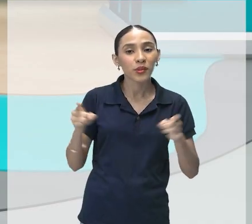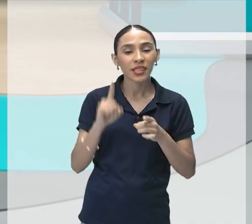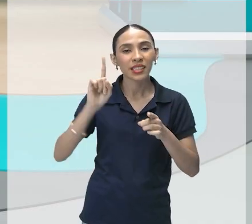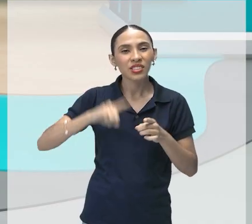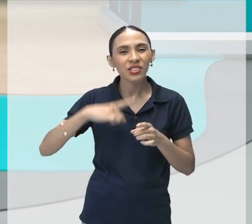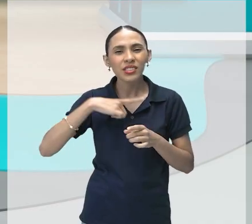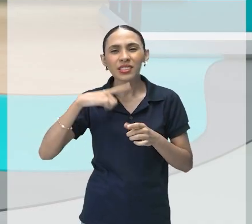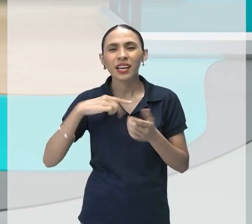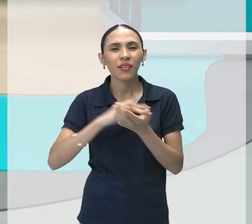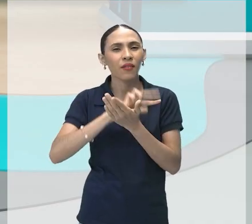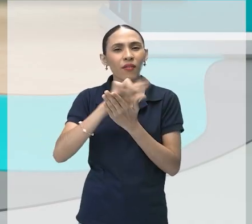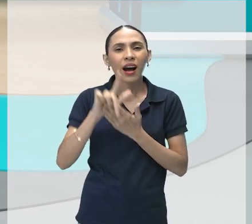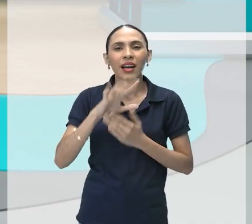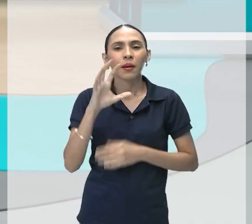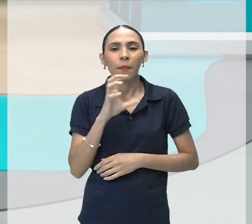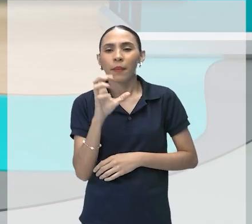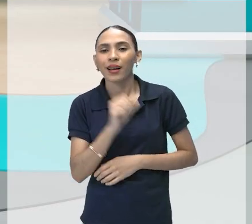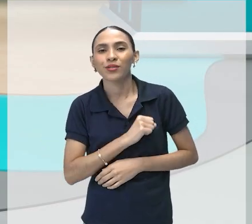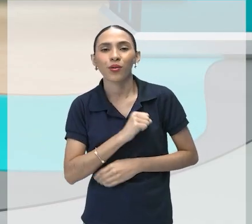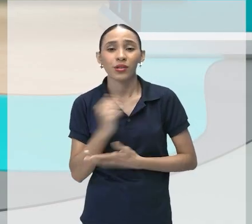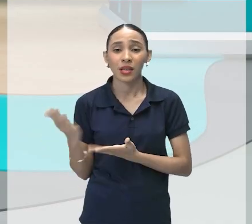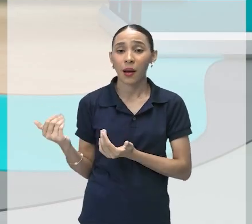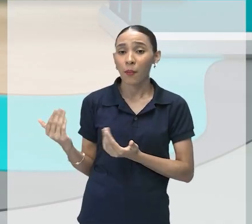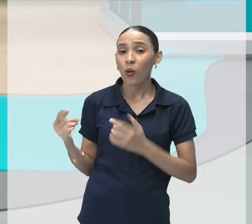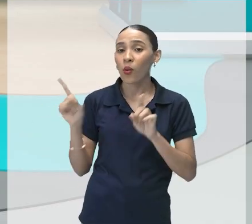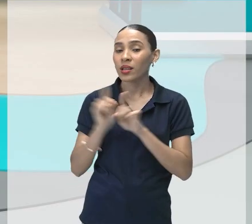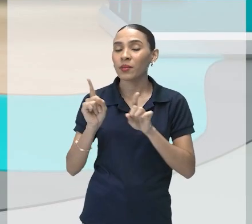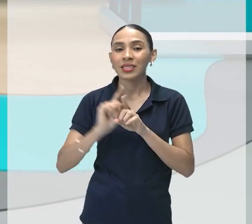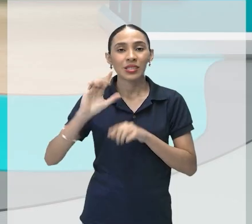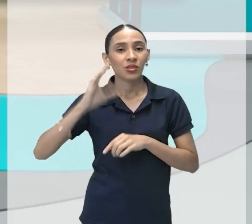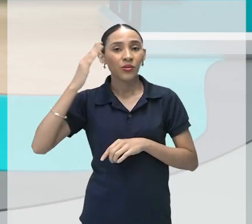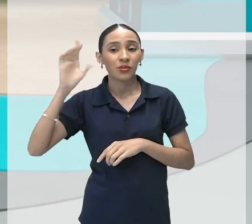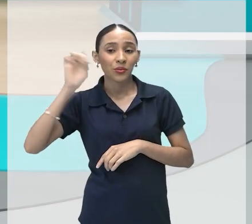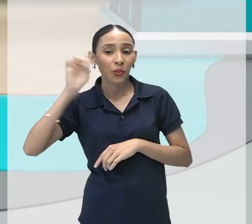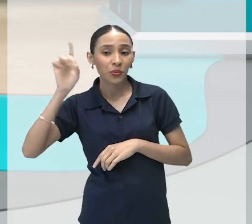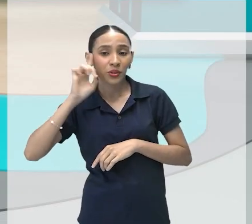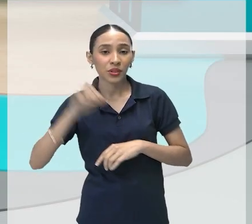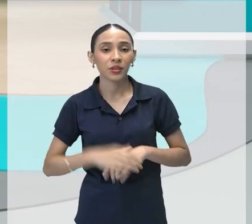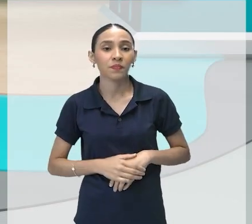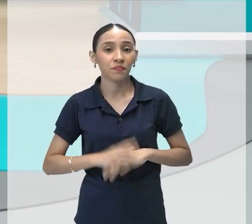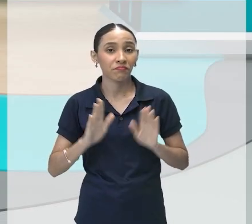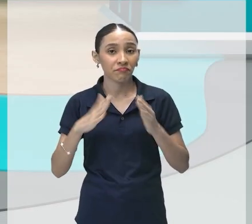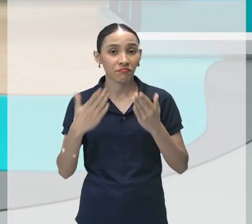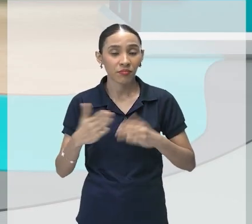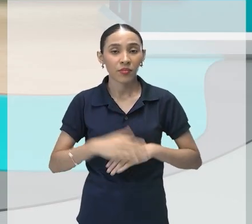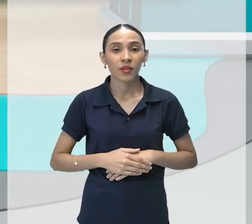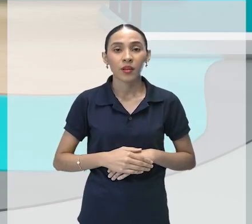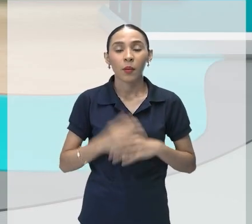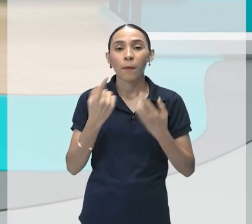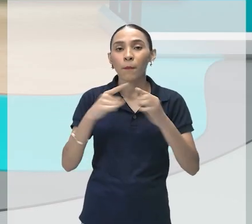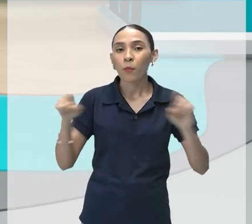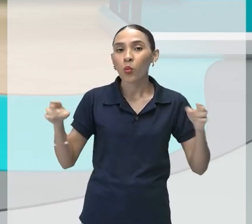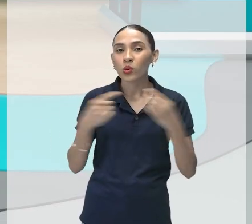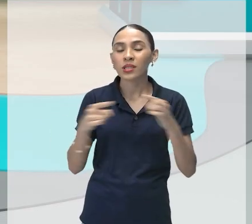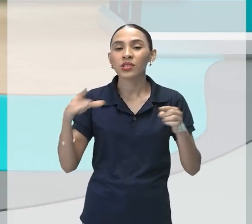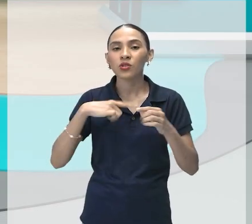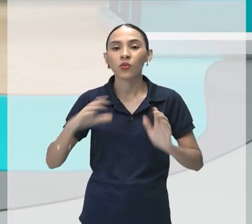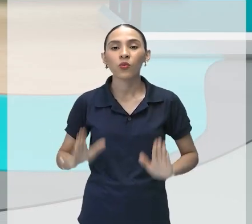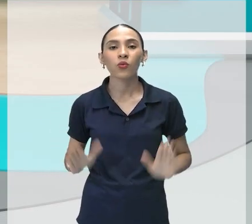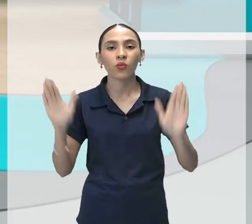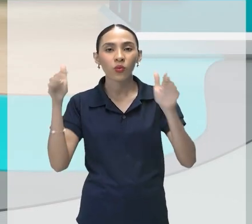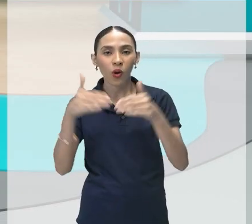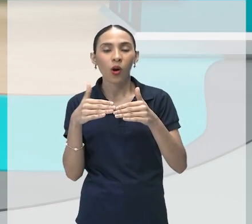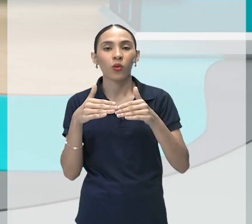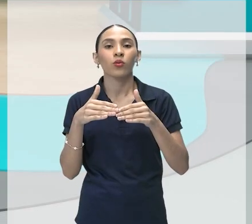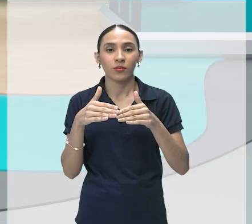eram carregadas de paixões adolescentes e situações cotidianas. Então, era música voltada para